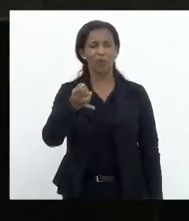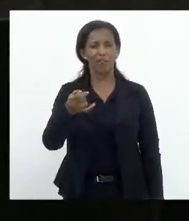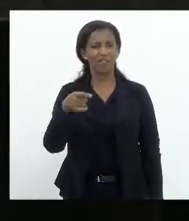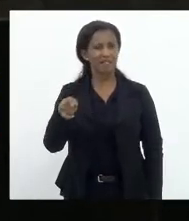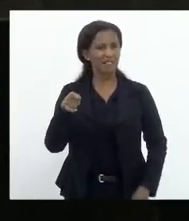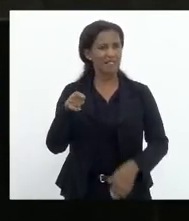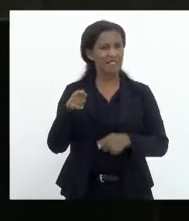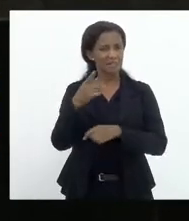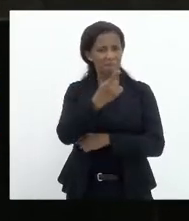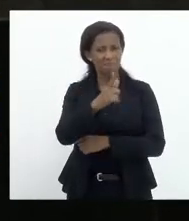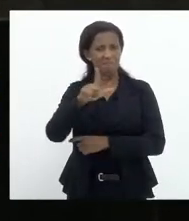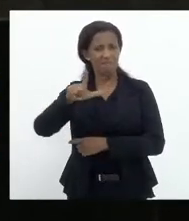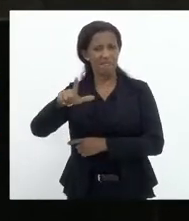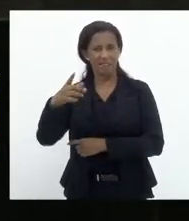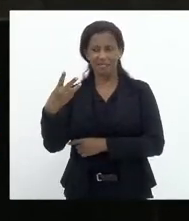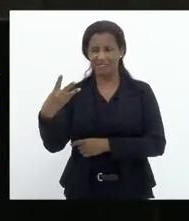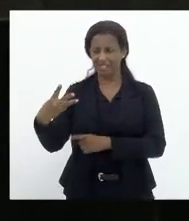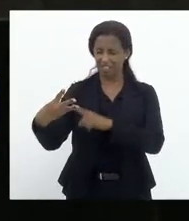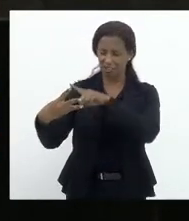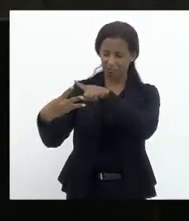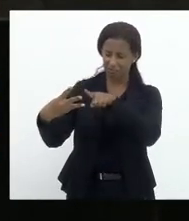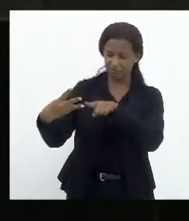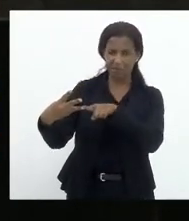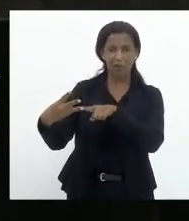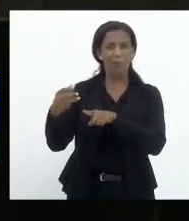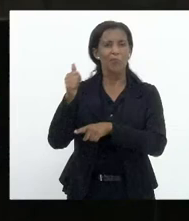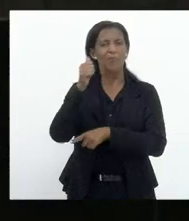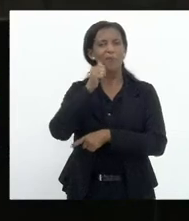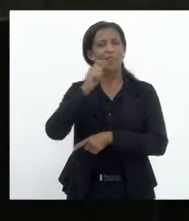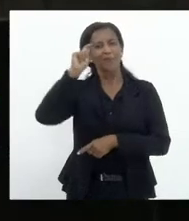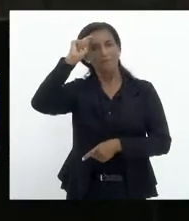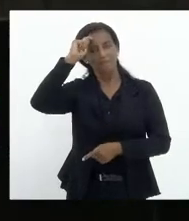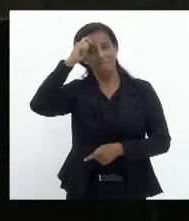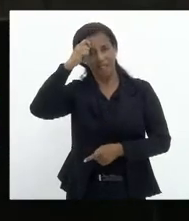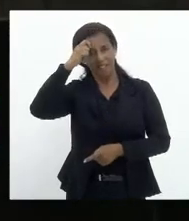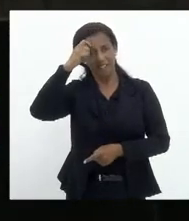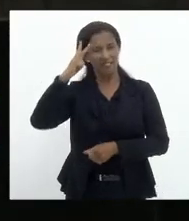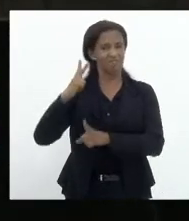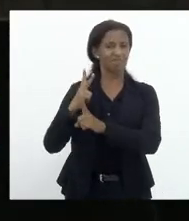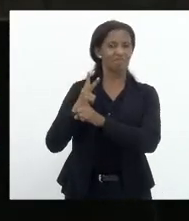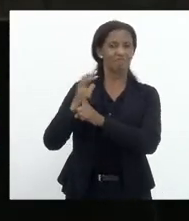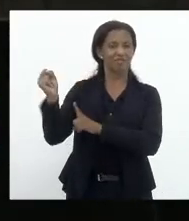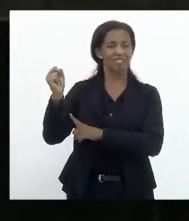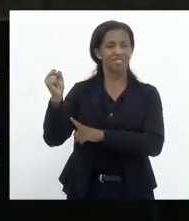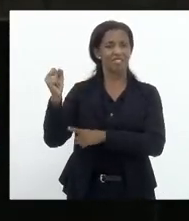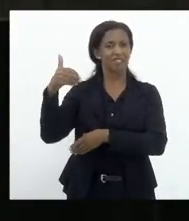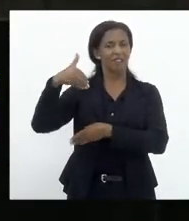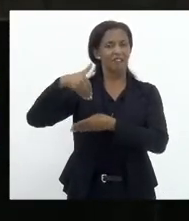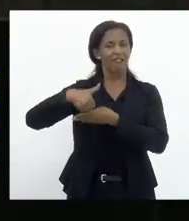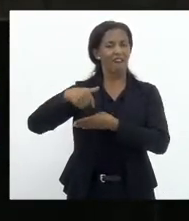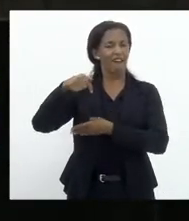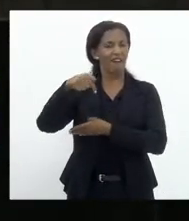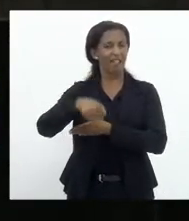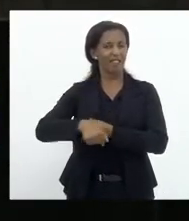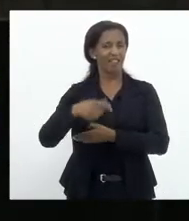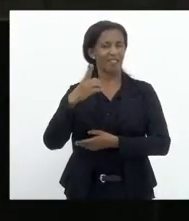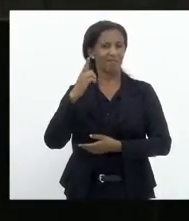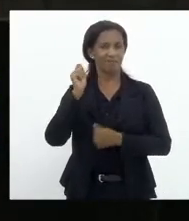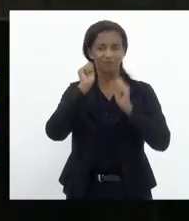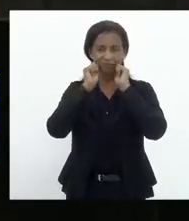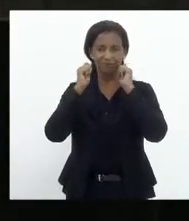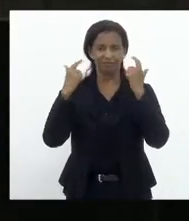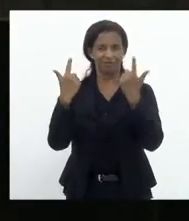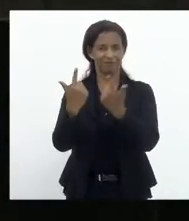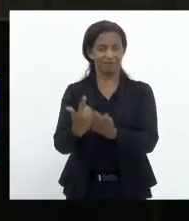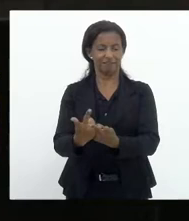três mulheres pretas eleitas na última gestão aqui na Assembleia Legislativa do Estado do Rio de